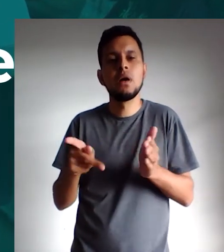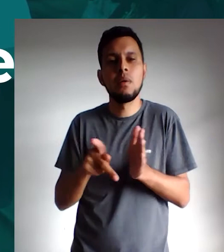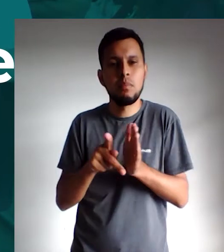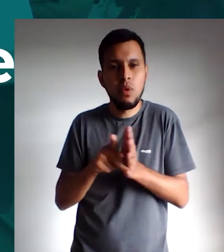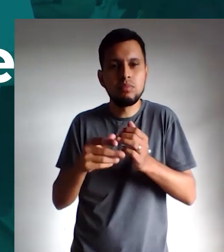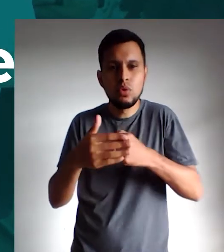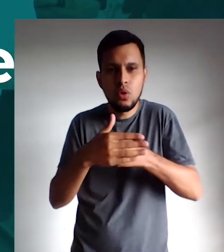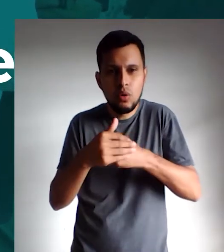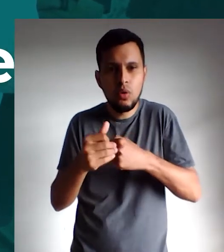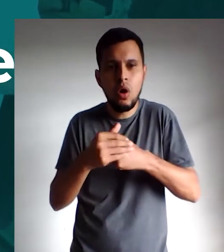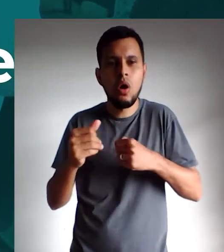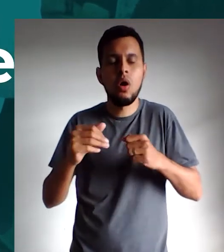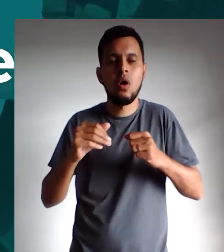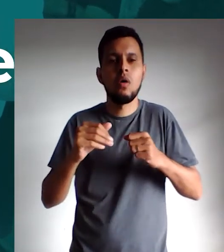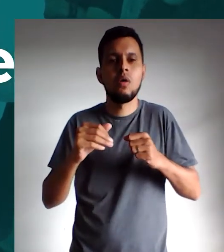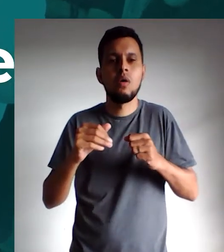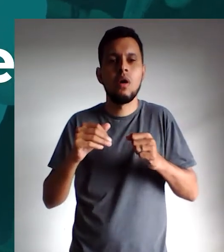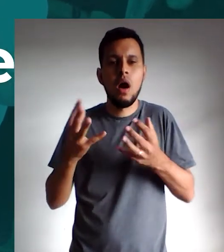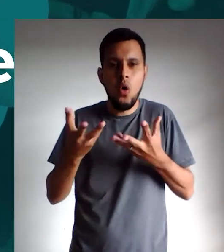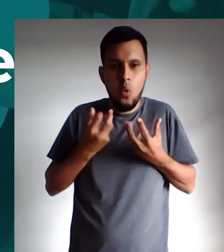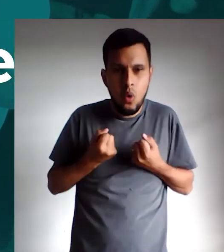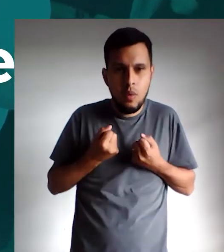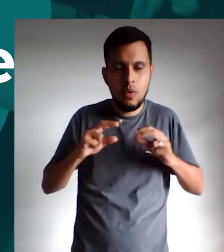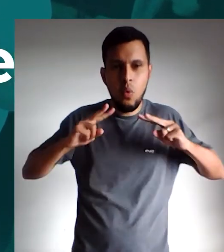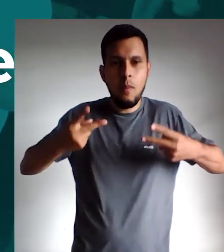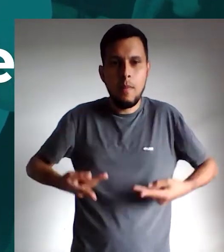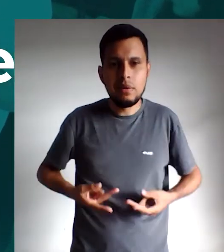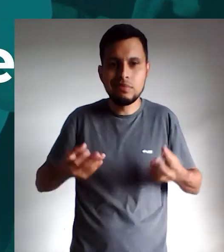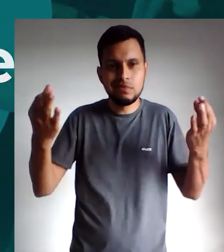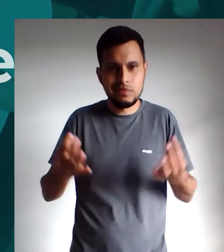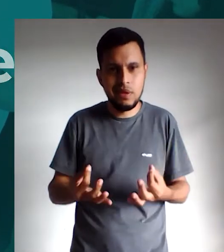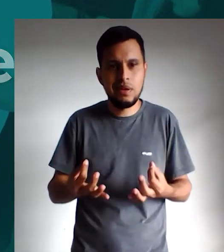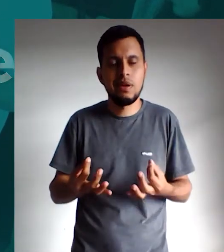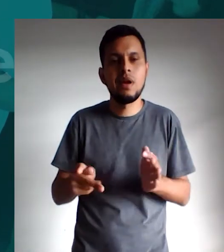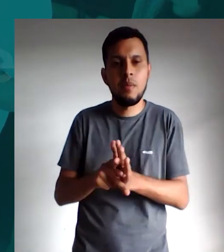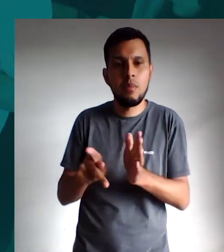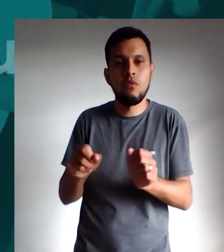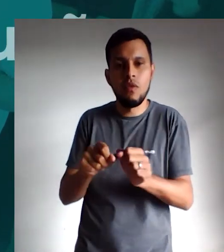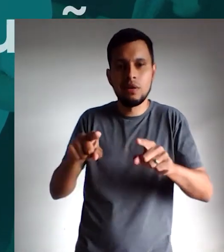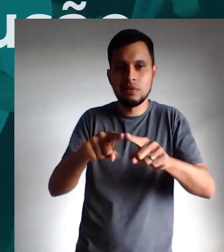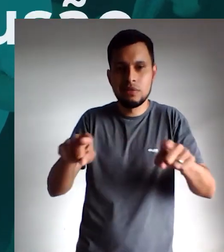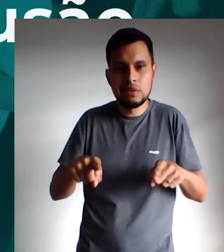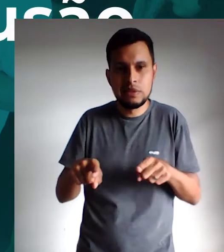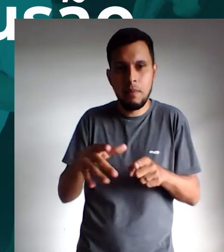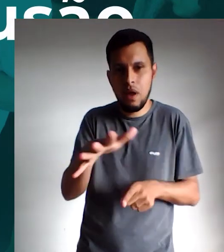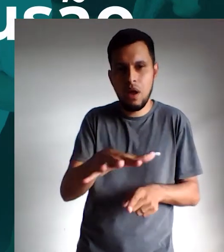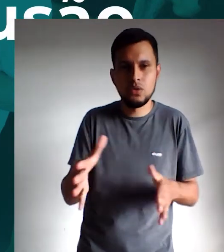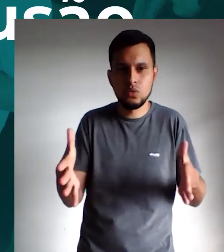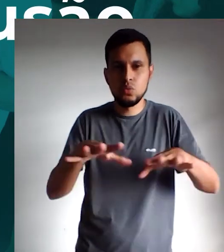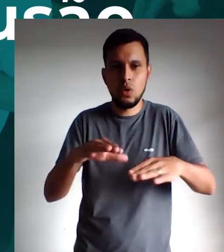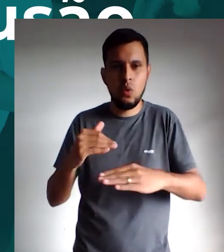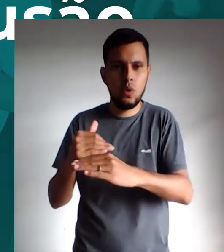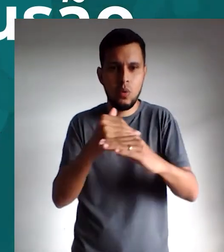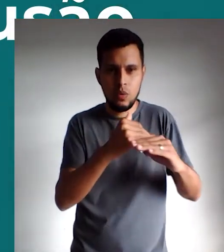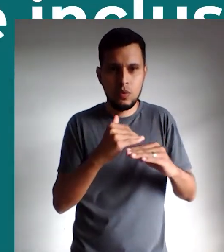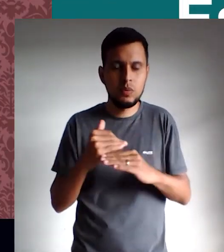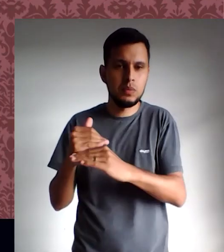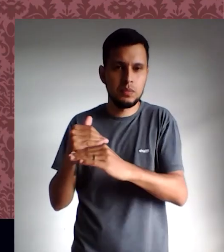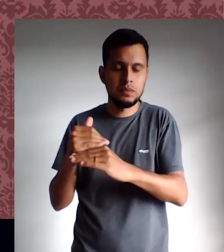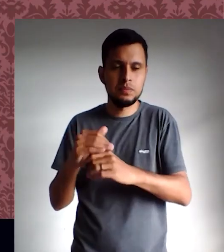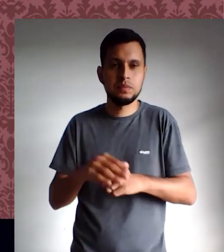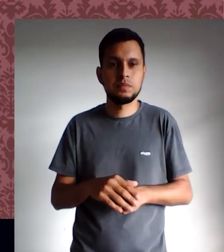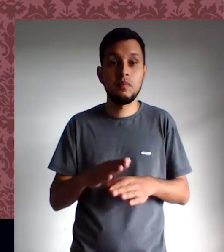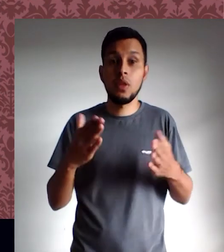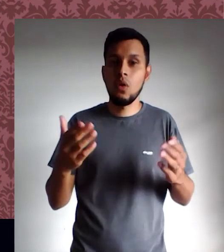o nosso acolhimento afetivo e humano para trazer esse espaço de inclusão mais igualitário. Então,